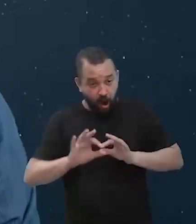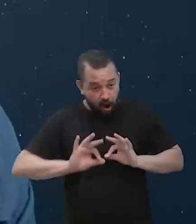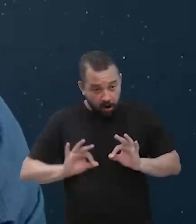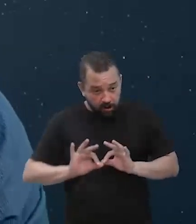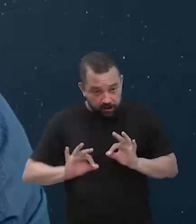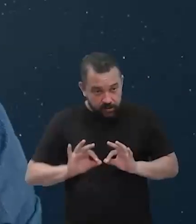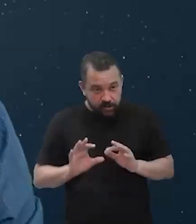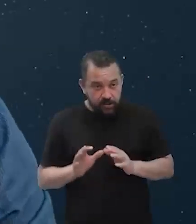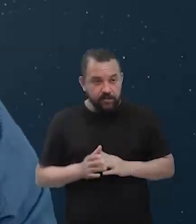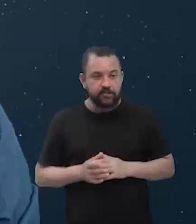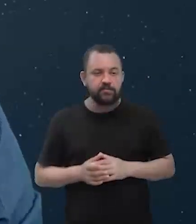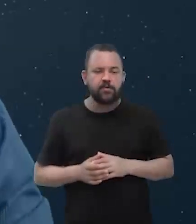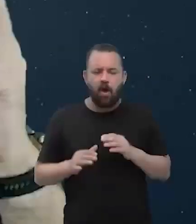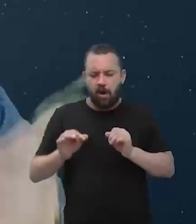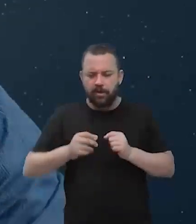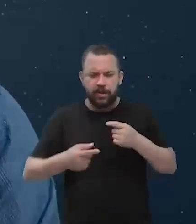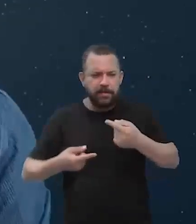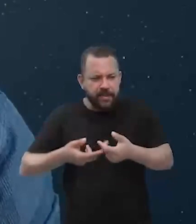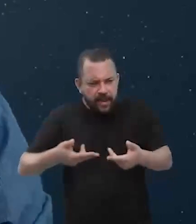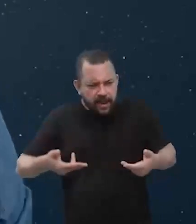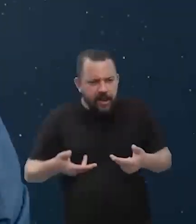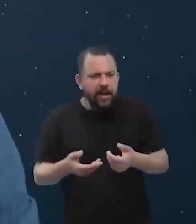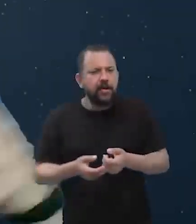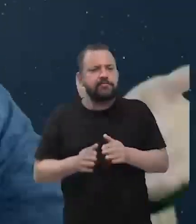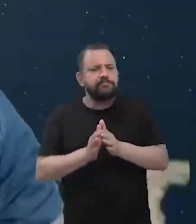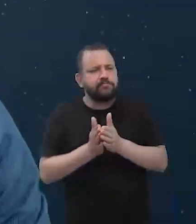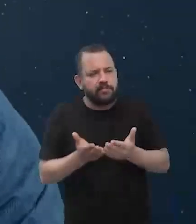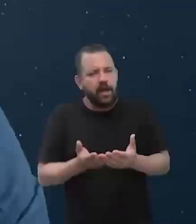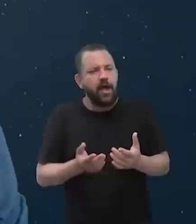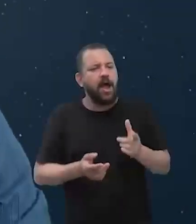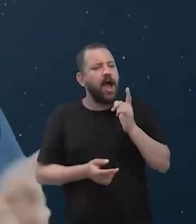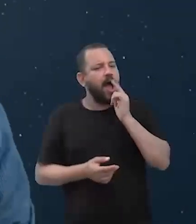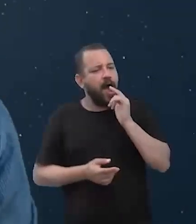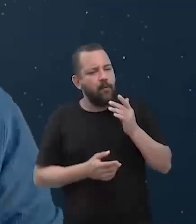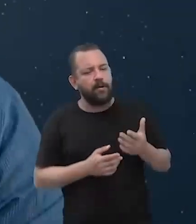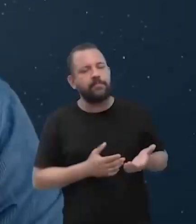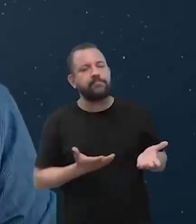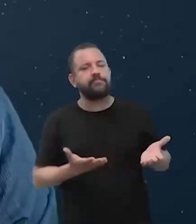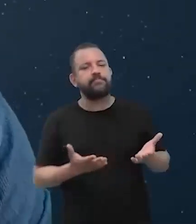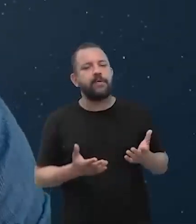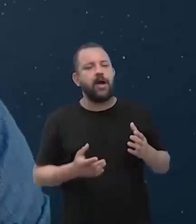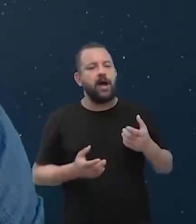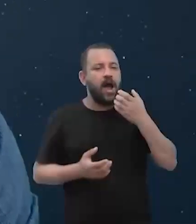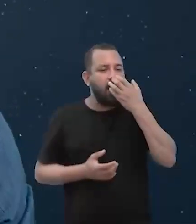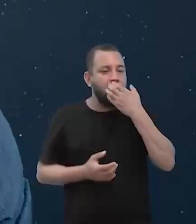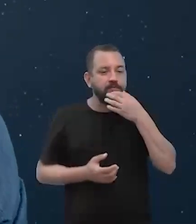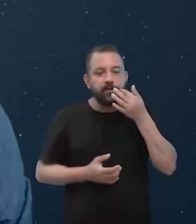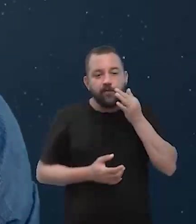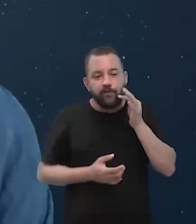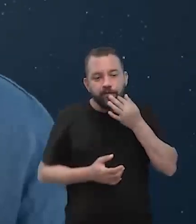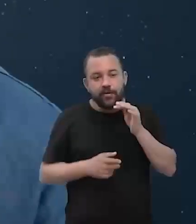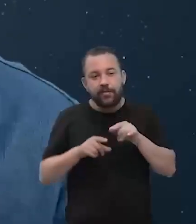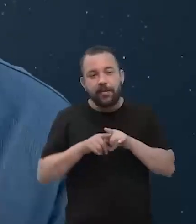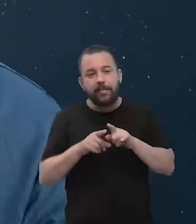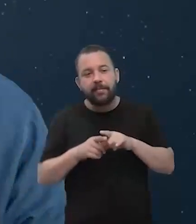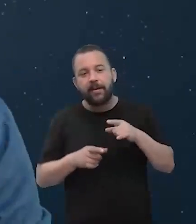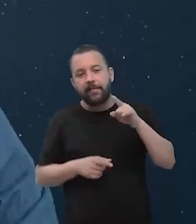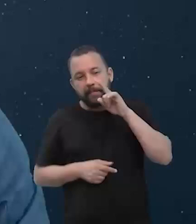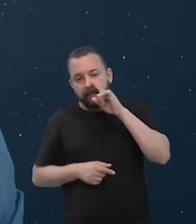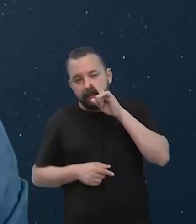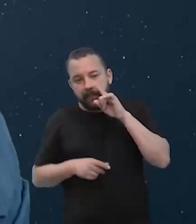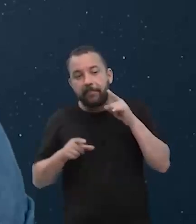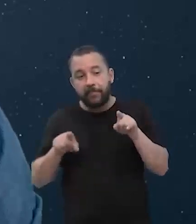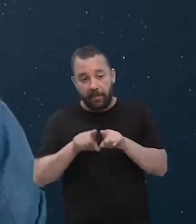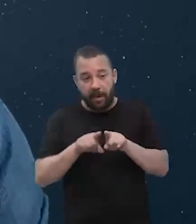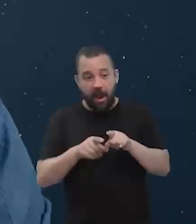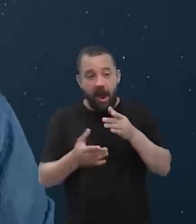todo o material, deixa já o caderno, a garrafinha de água, coloca uma frutinha, talvez aí um biscoitinho, porque a aula de hoje é aquela que você vai